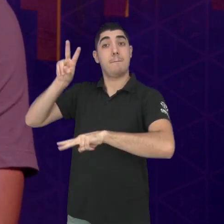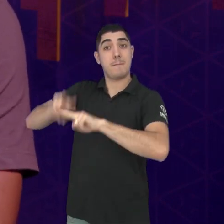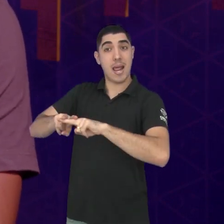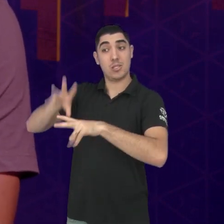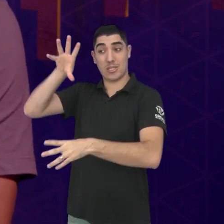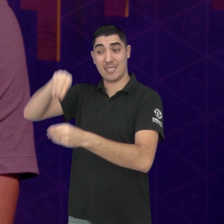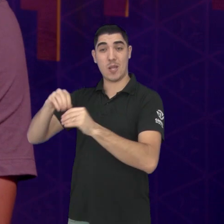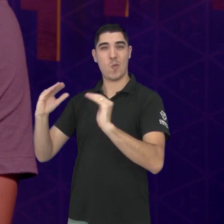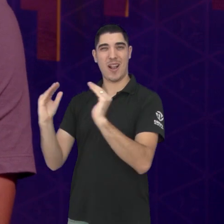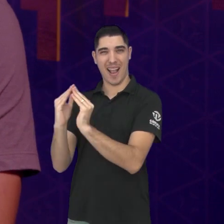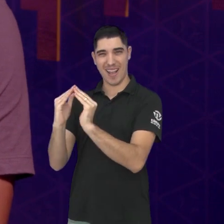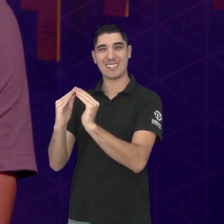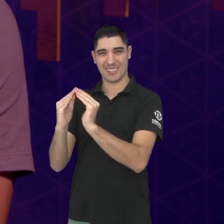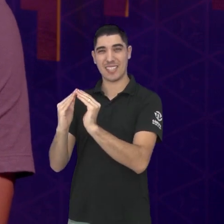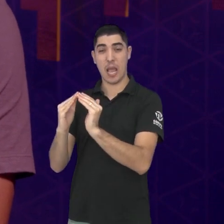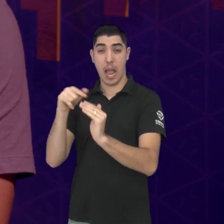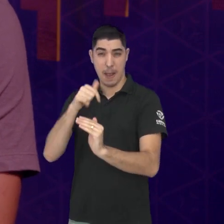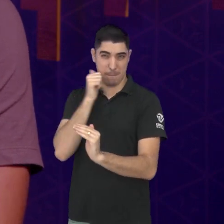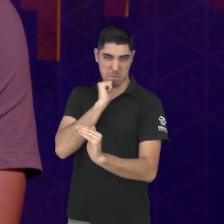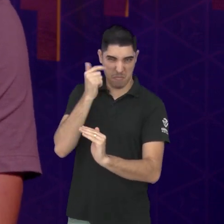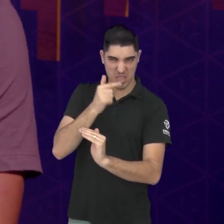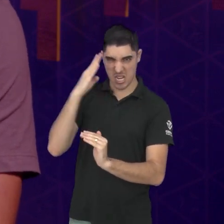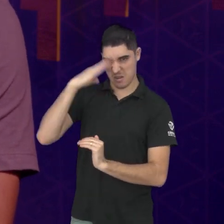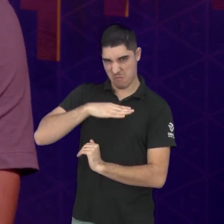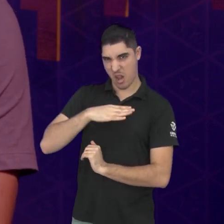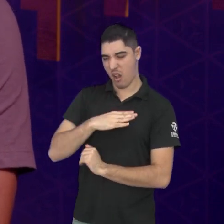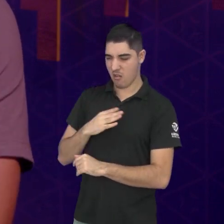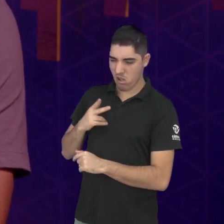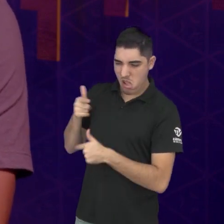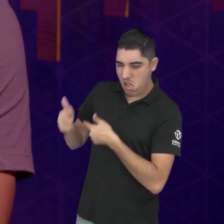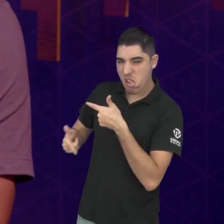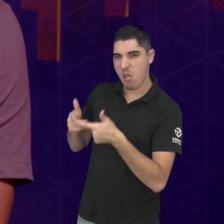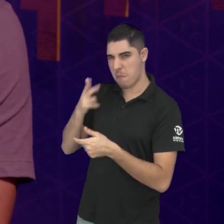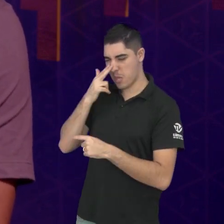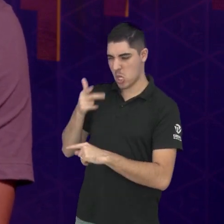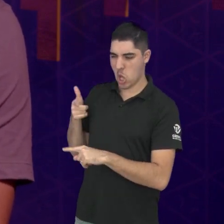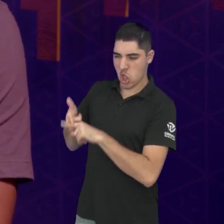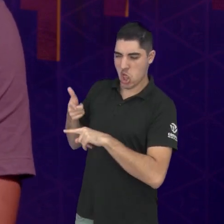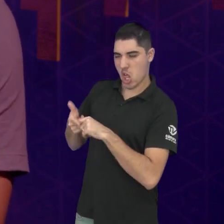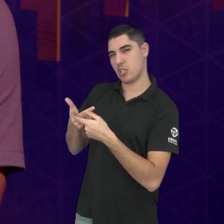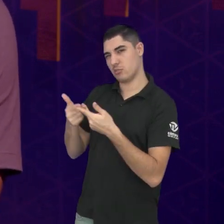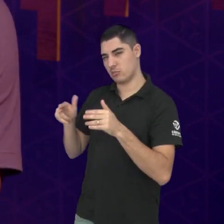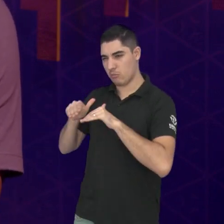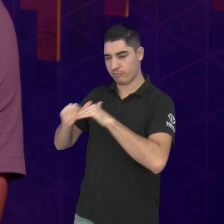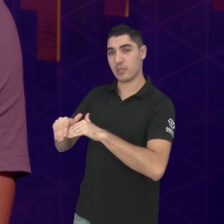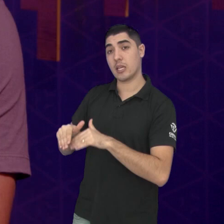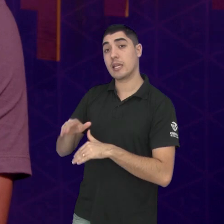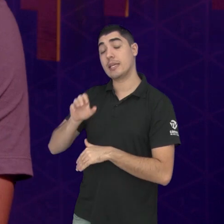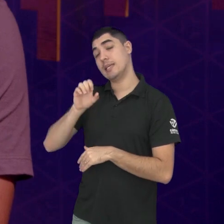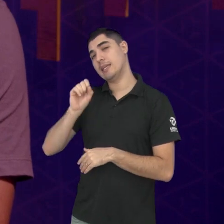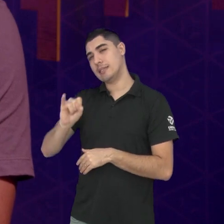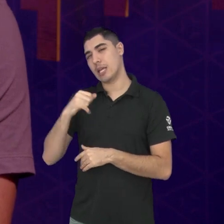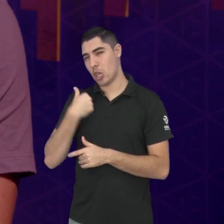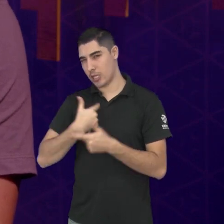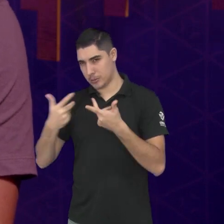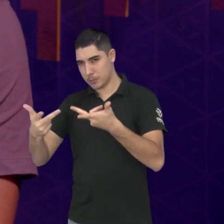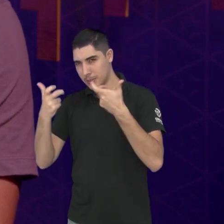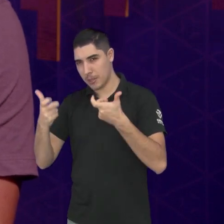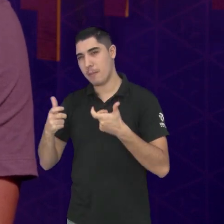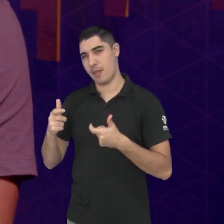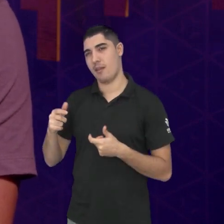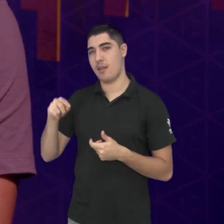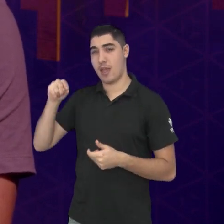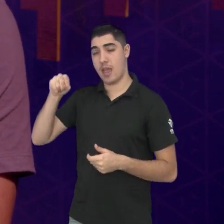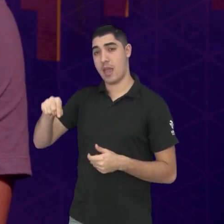que a gente vê, se a gente for analisar de uma maneira mais crítica e não pela perspectiva da fantasia, as